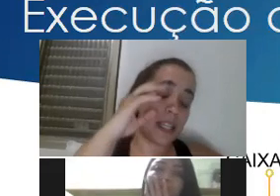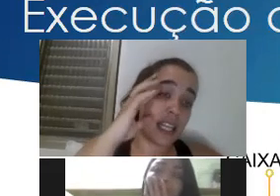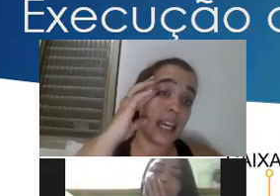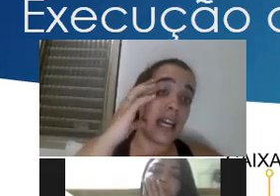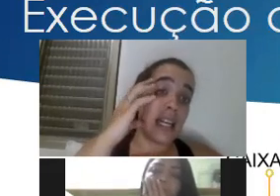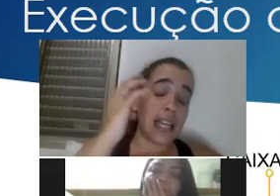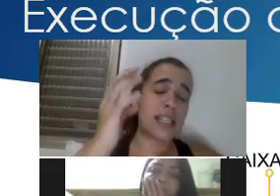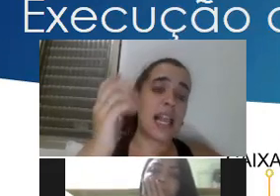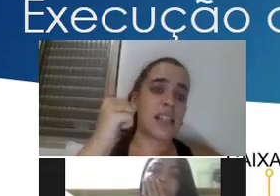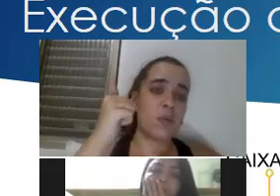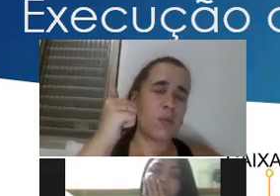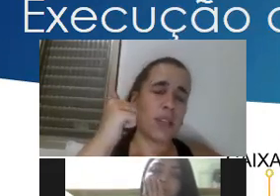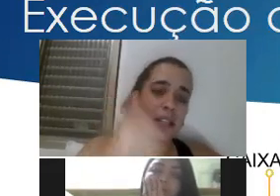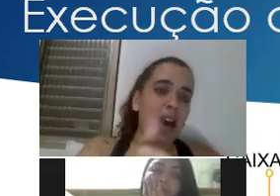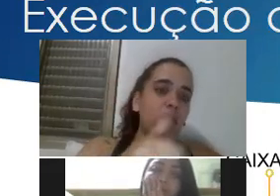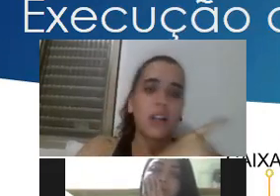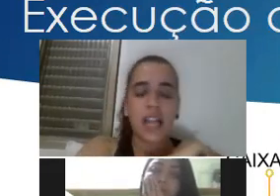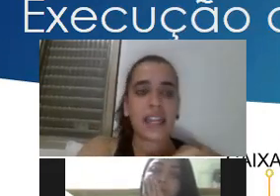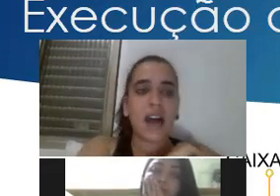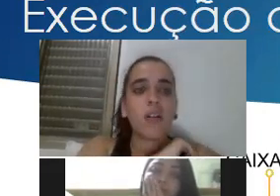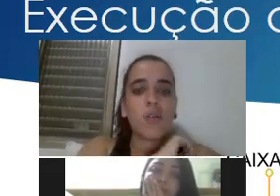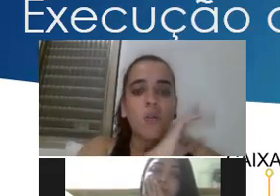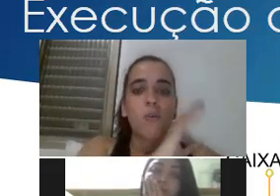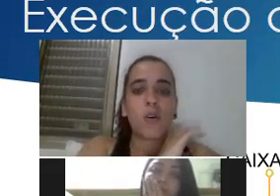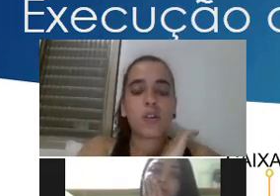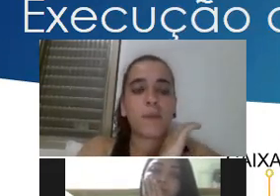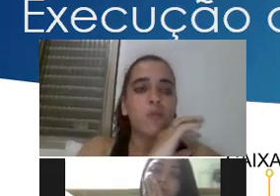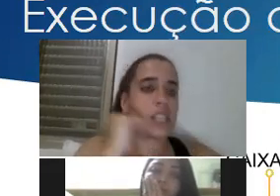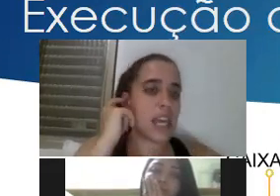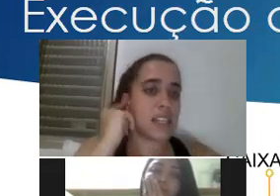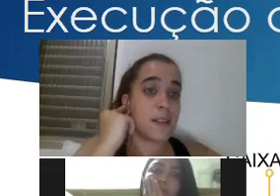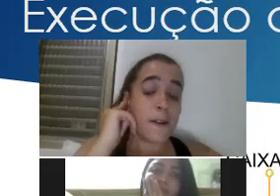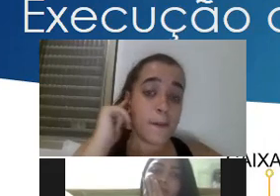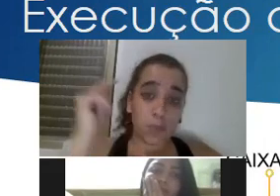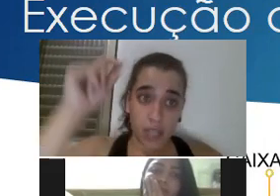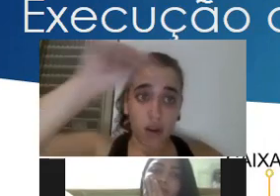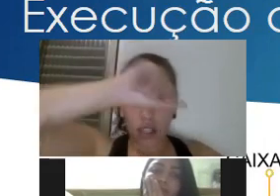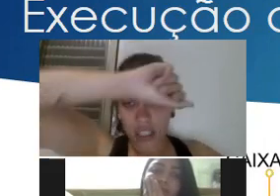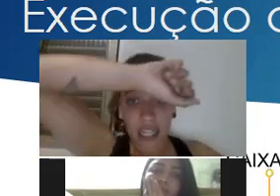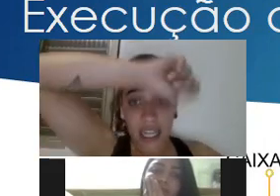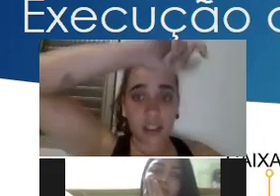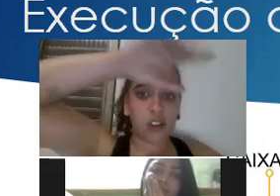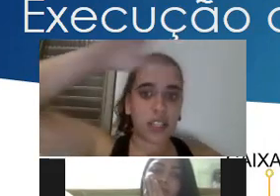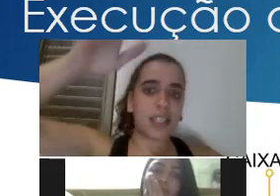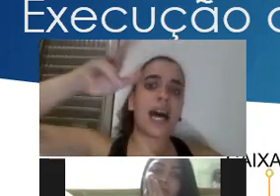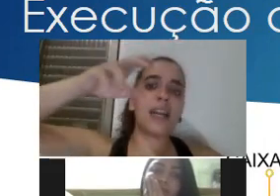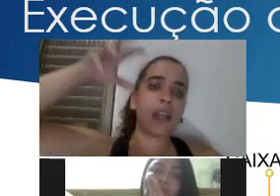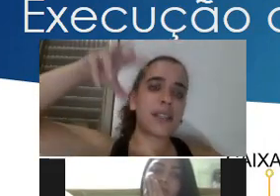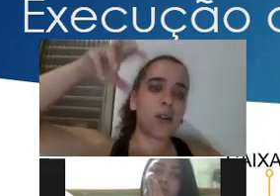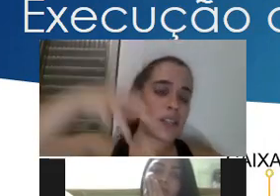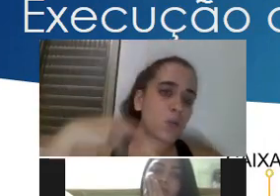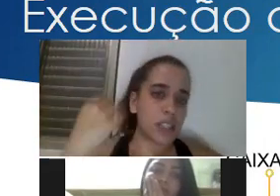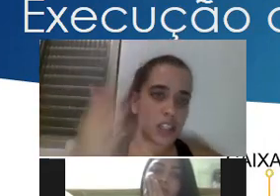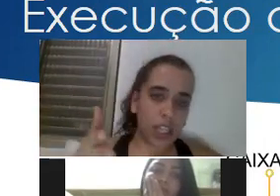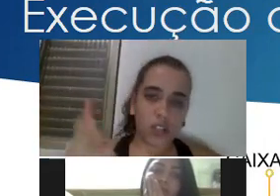vai aprender na instalação hidráulica. Lá na aula eu mostro para vocês, na aula de instalação hidrossanitária, o que